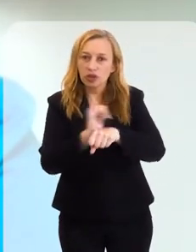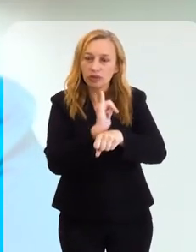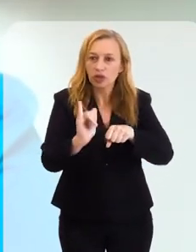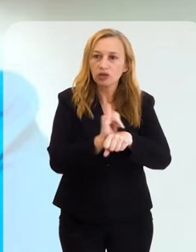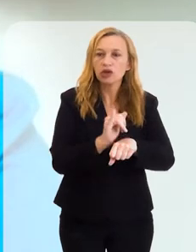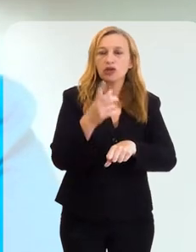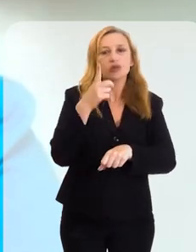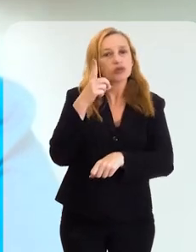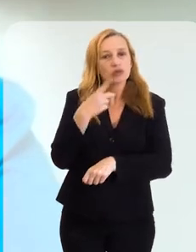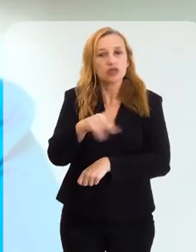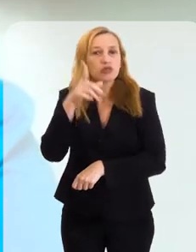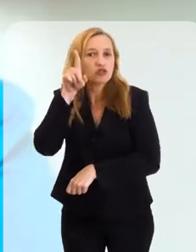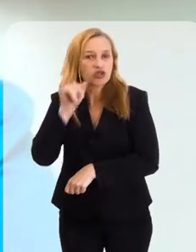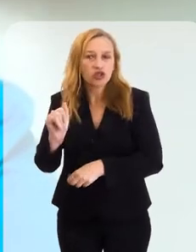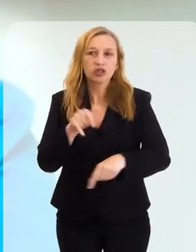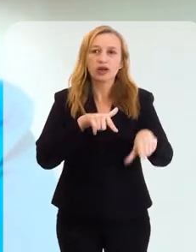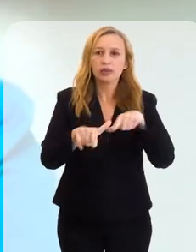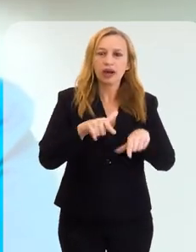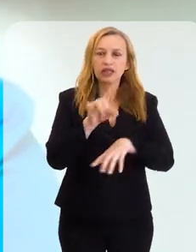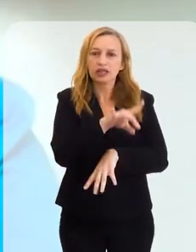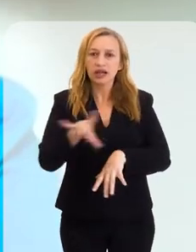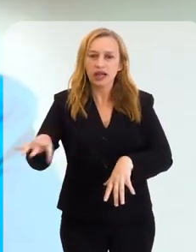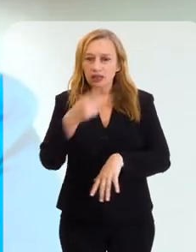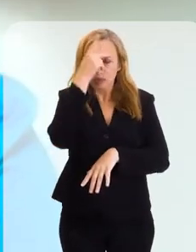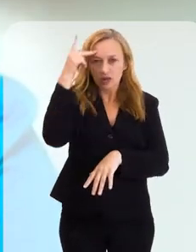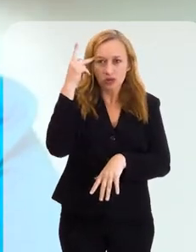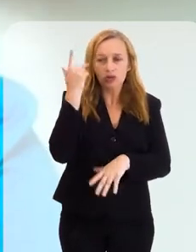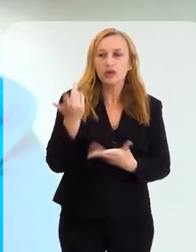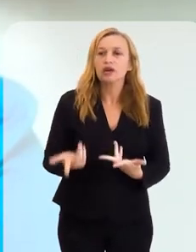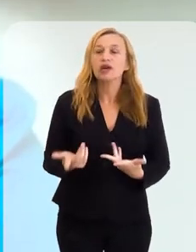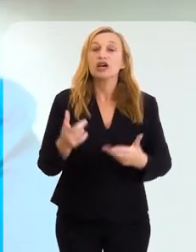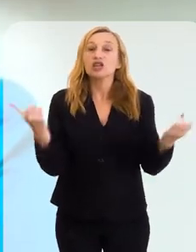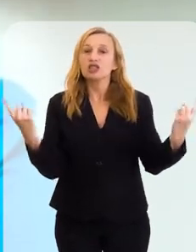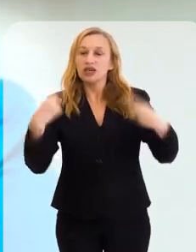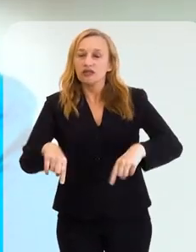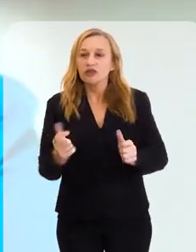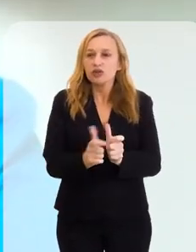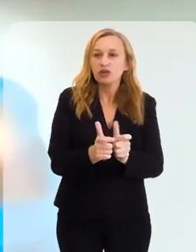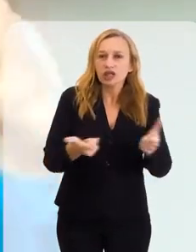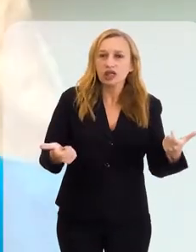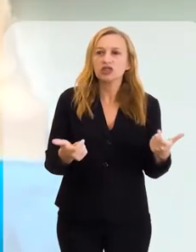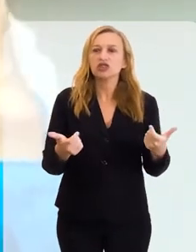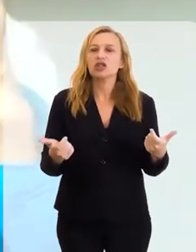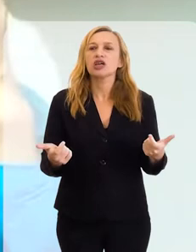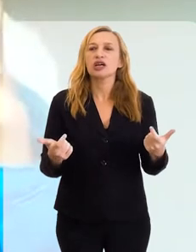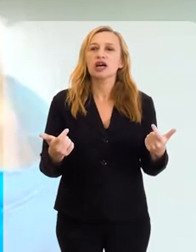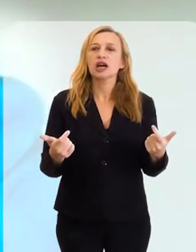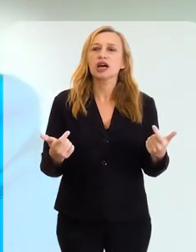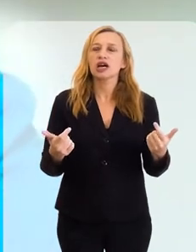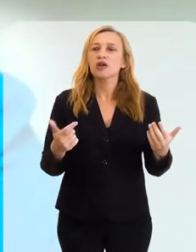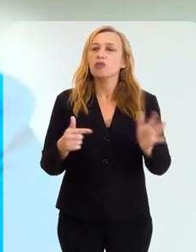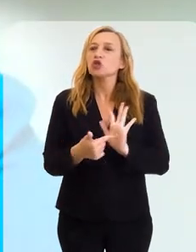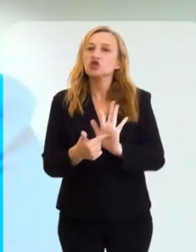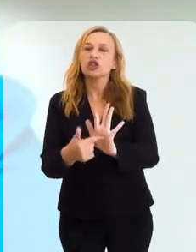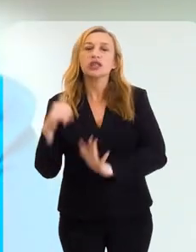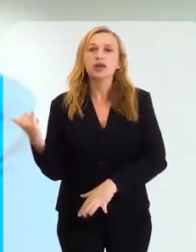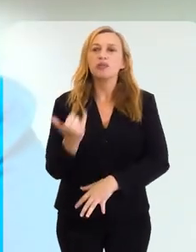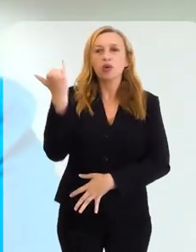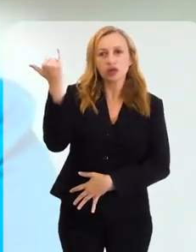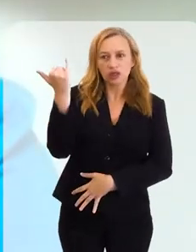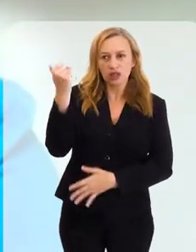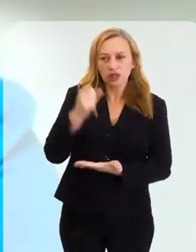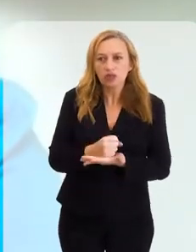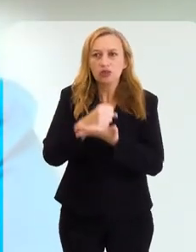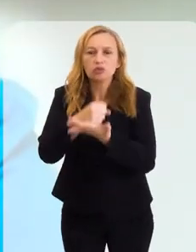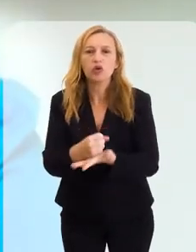do seu dia a dia, né, de cada um desses trabalhadores, mas vários desafios aí associados à